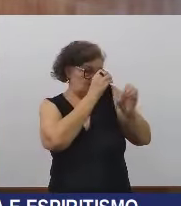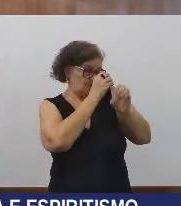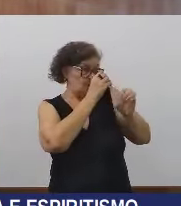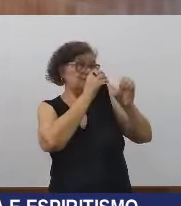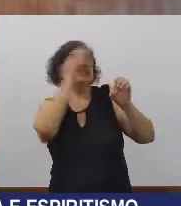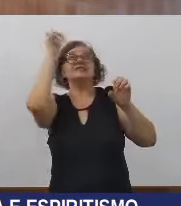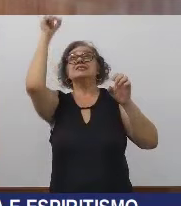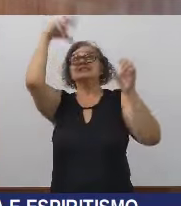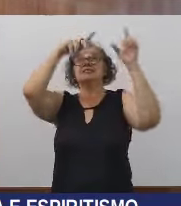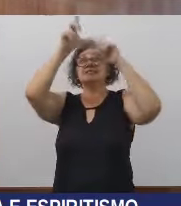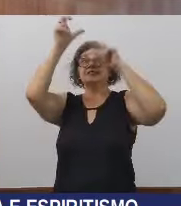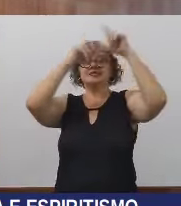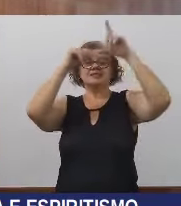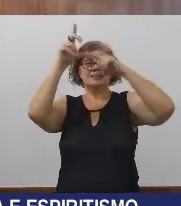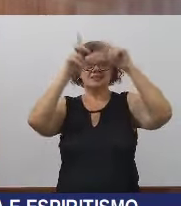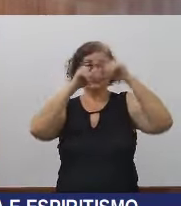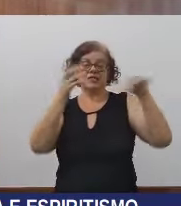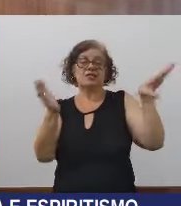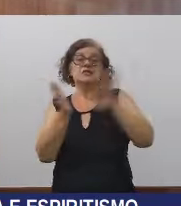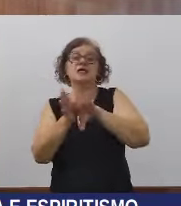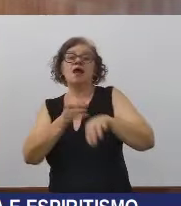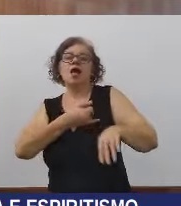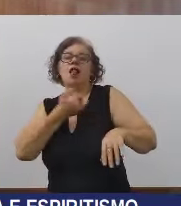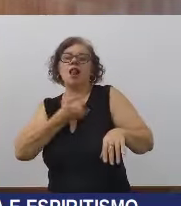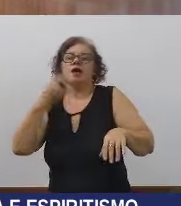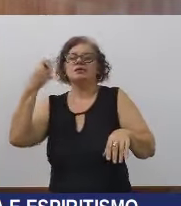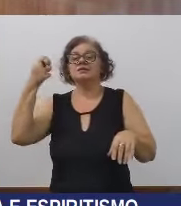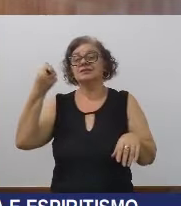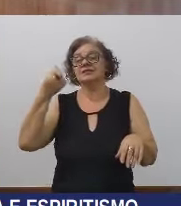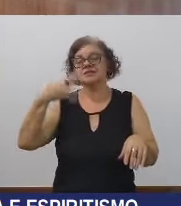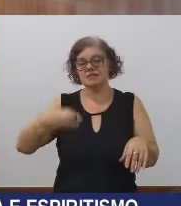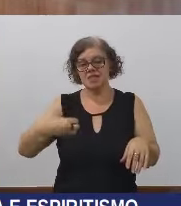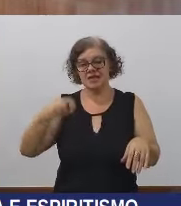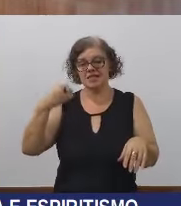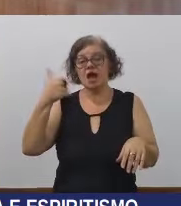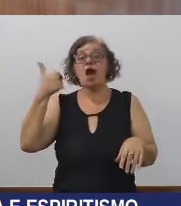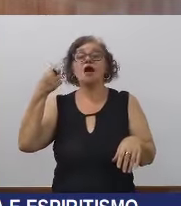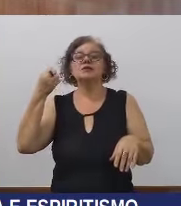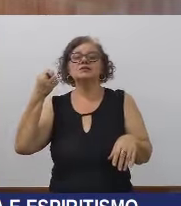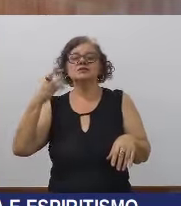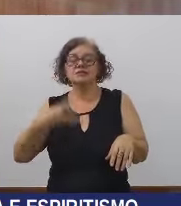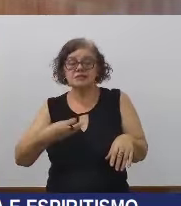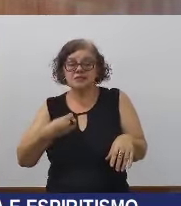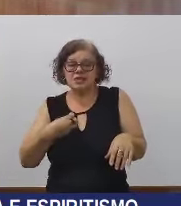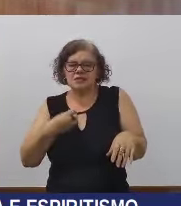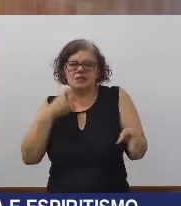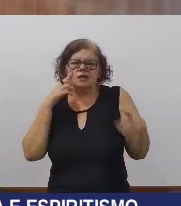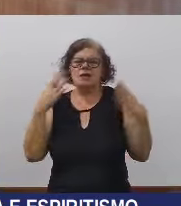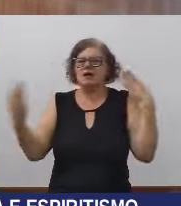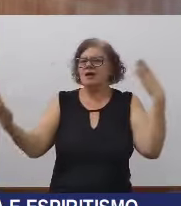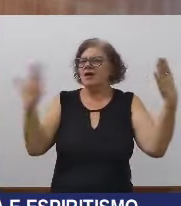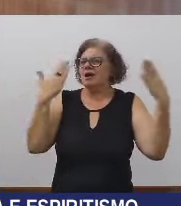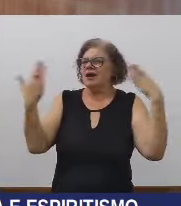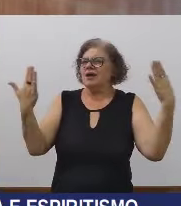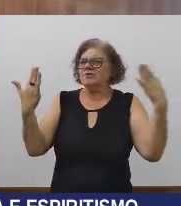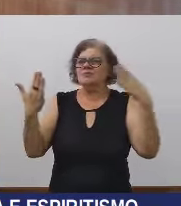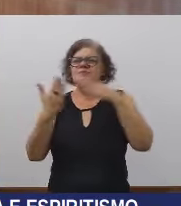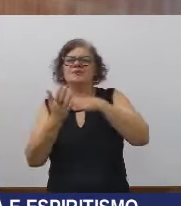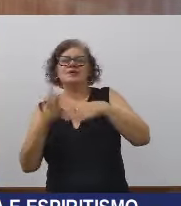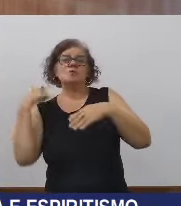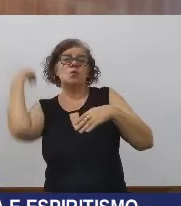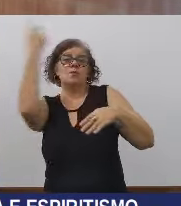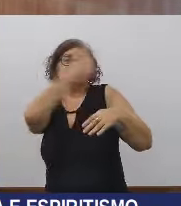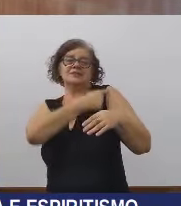60 anos. Esse prêmio, para vocês terem uma ideia, em 1973, ele foi ganho por Madre Teresa de Calcutá.